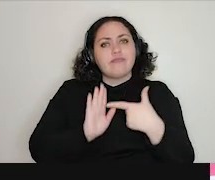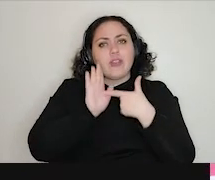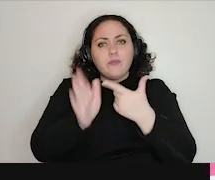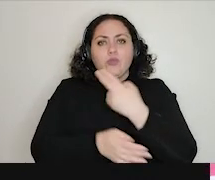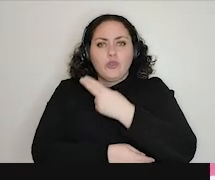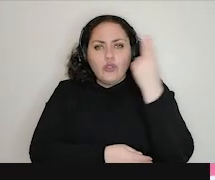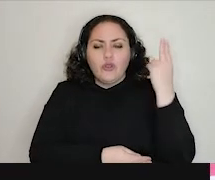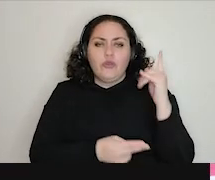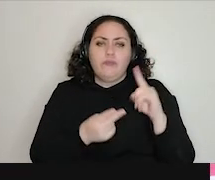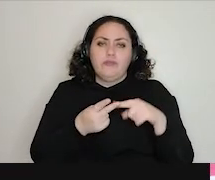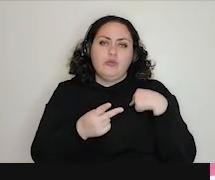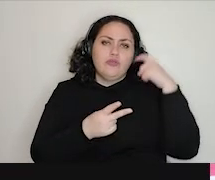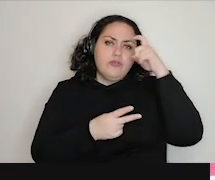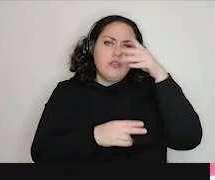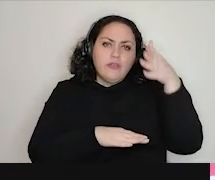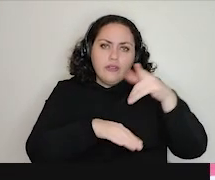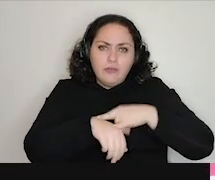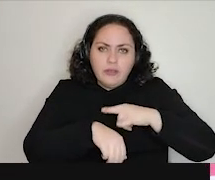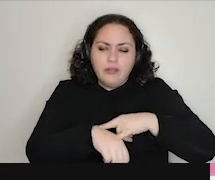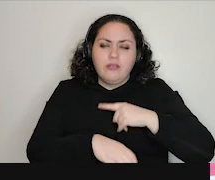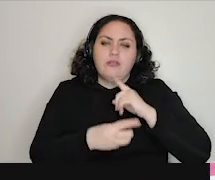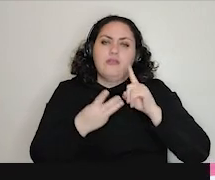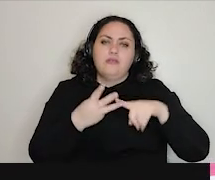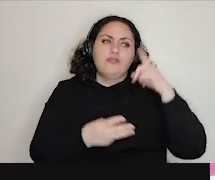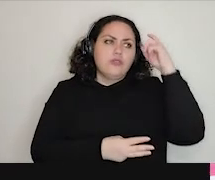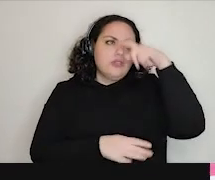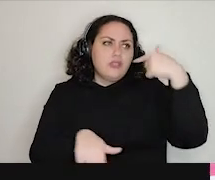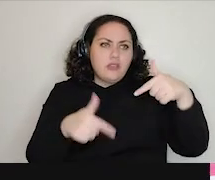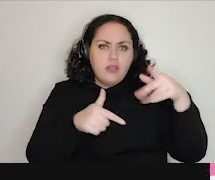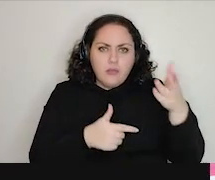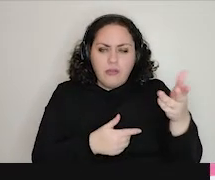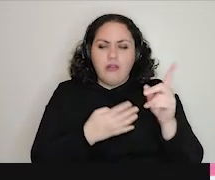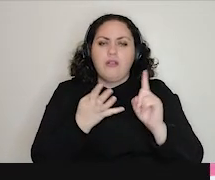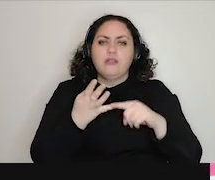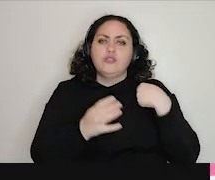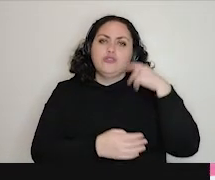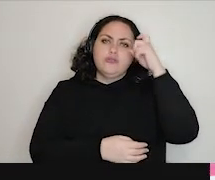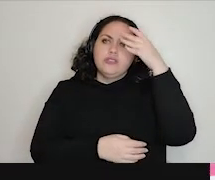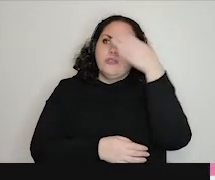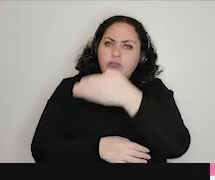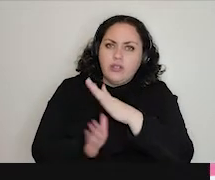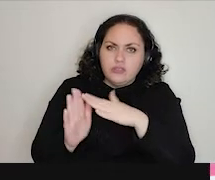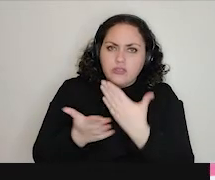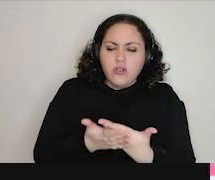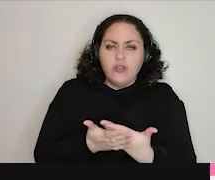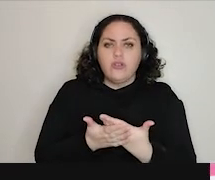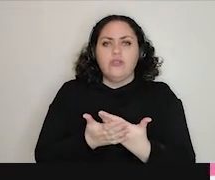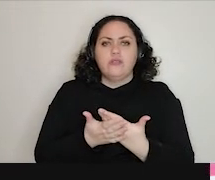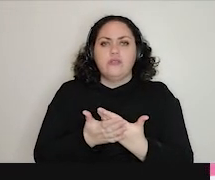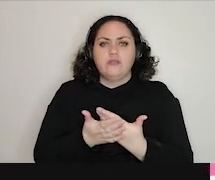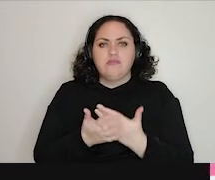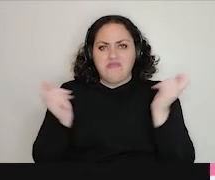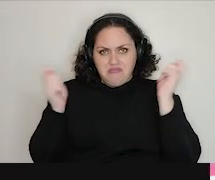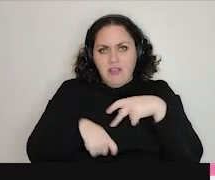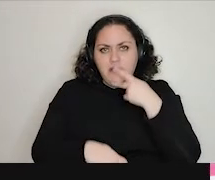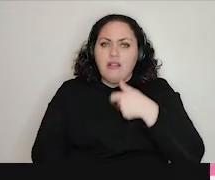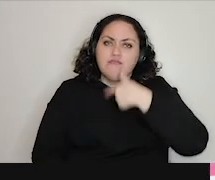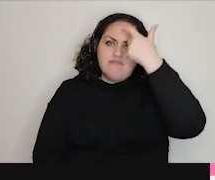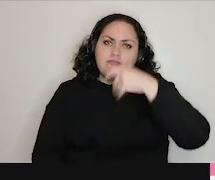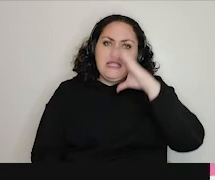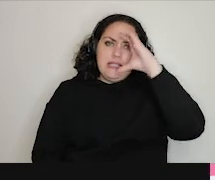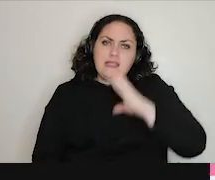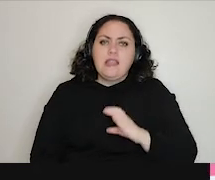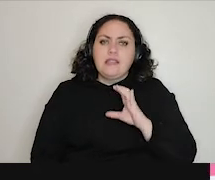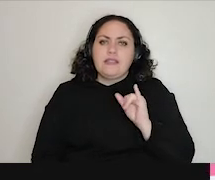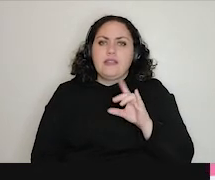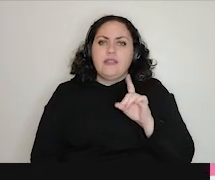nosso nome, dificuldade para acessar o banheiro, dificuldade para conseguir um trabalho formal, dificuldade para conseguir se manter na escola, a gente não pode dizer que a